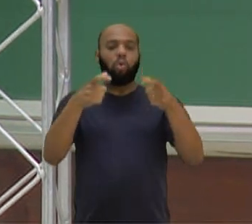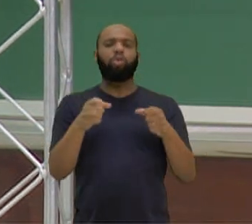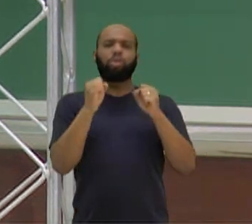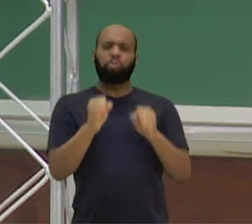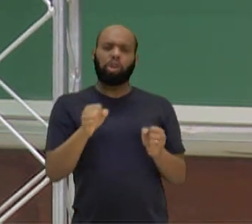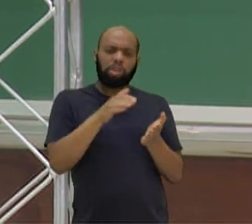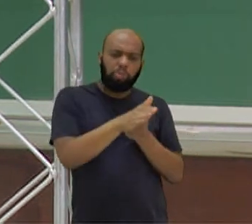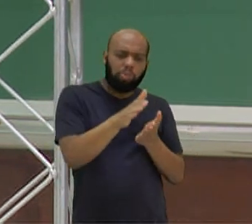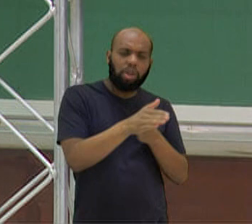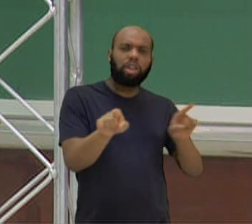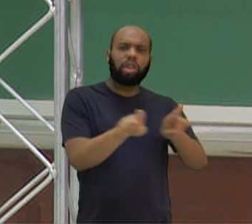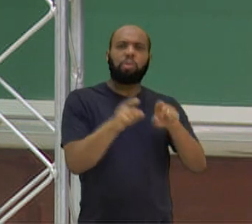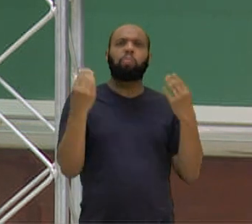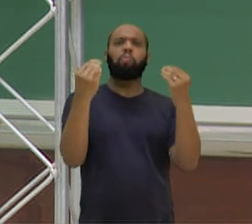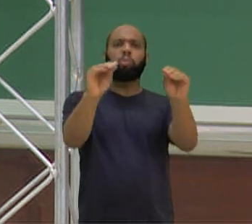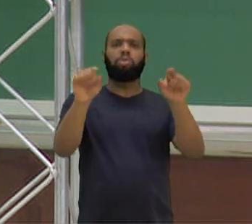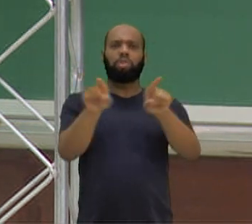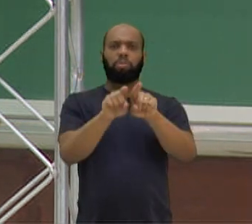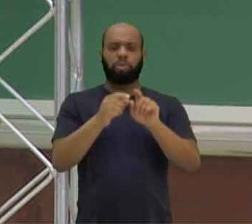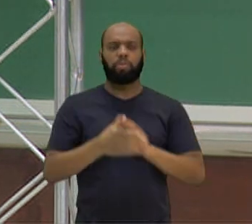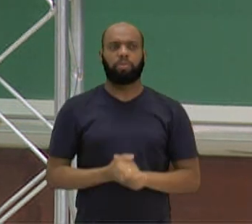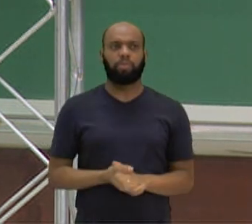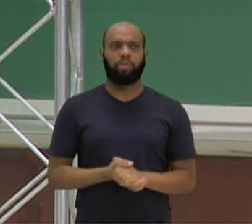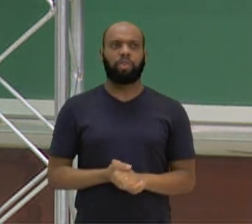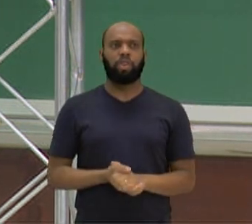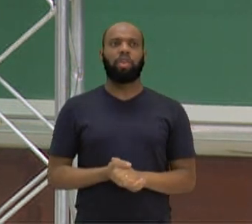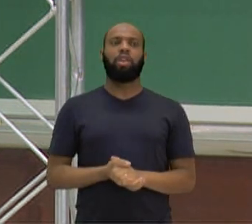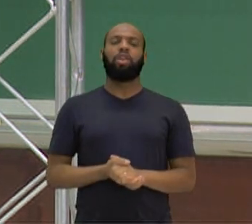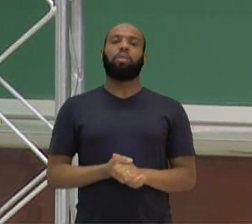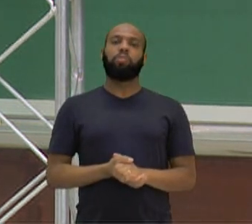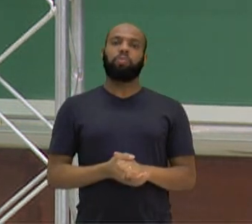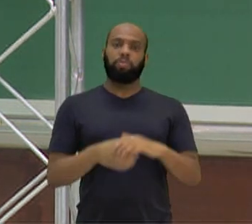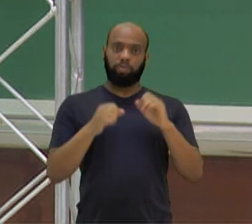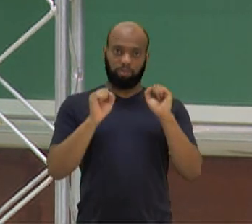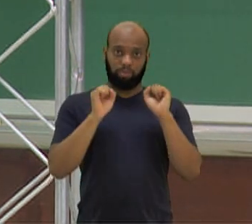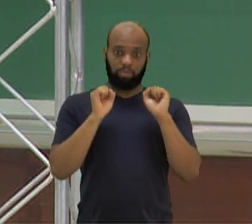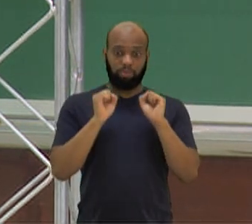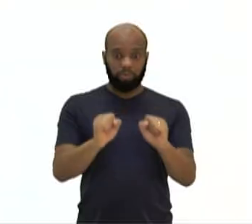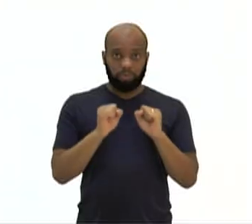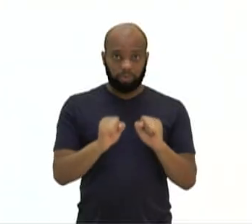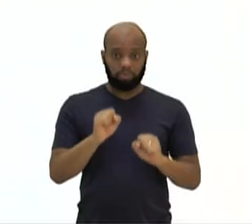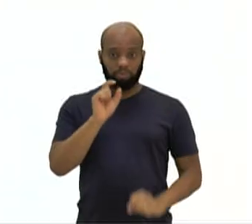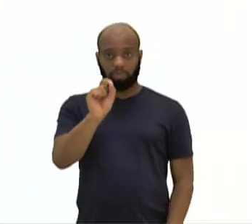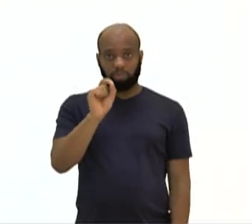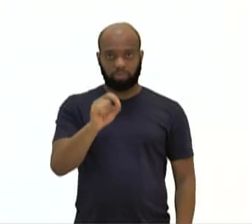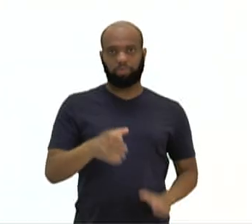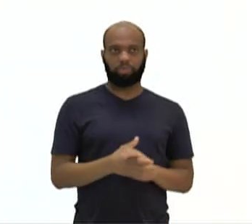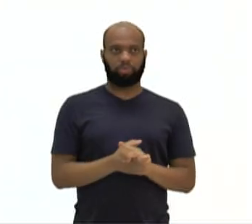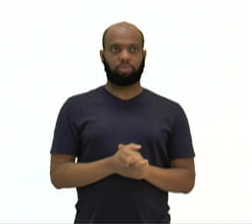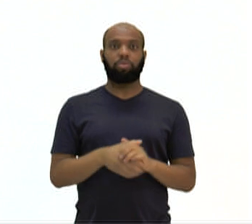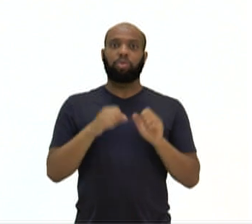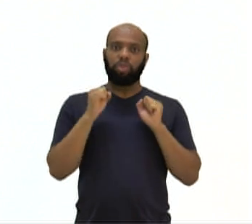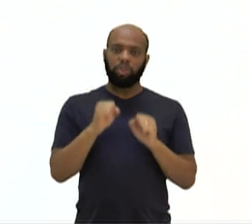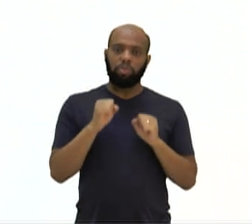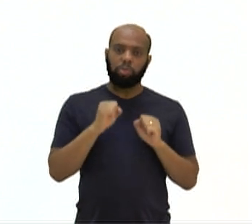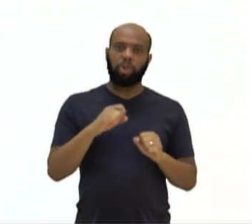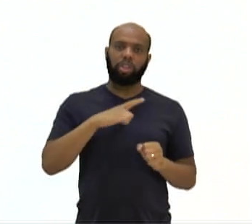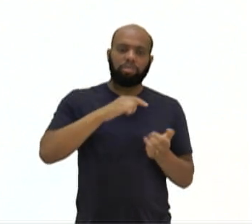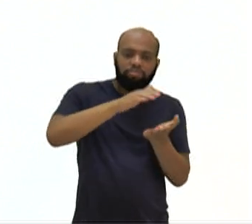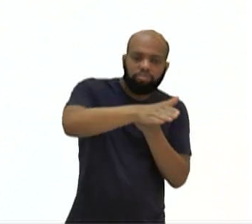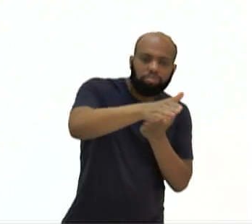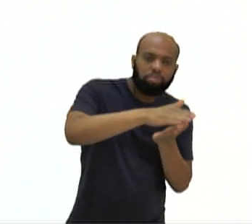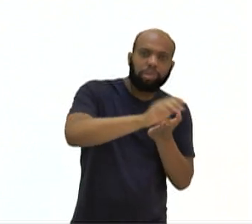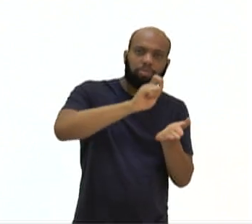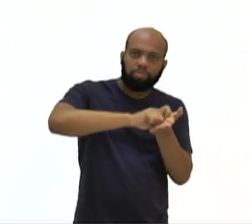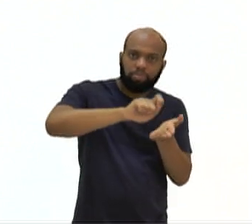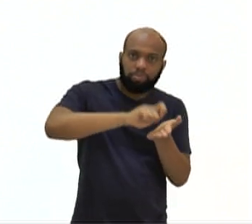ser publicado também? Então, vocês se lembram que a crônica ela pode ser expressa, pode ser